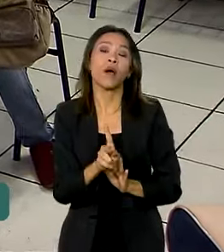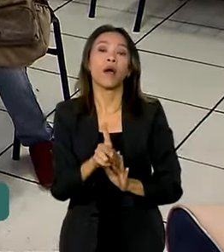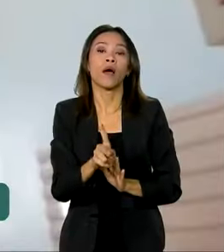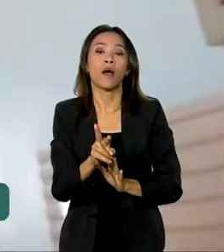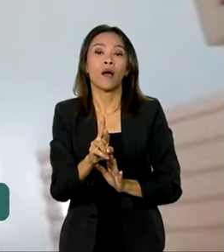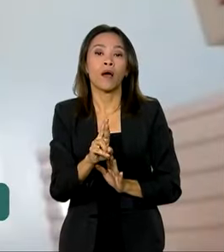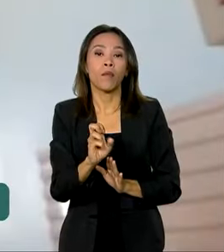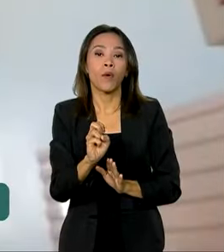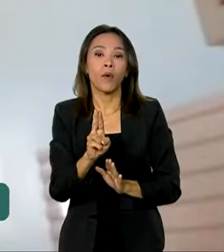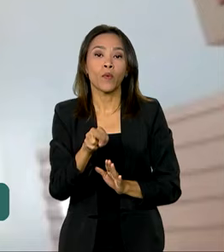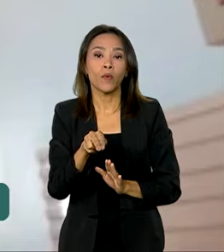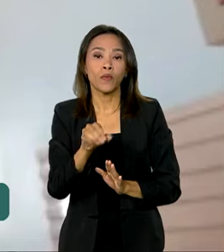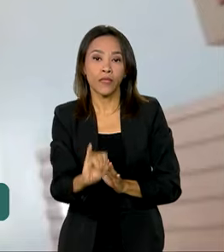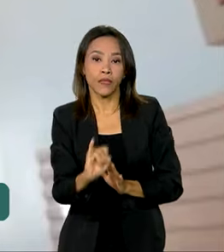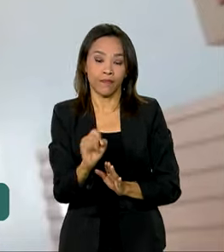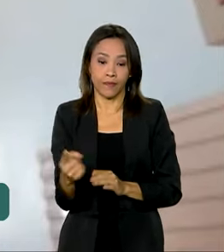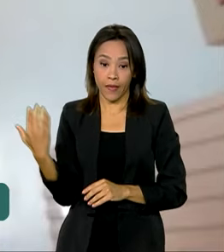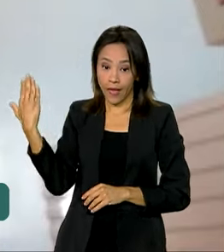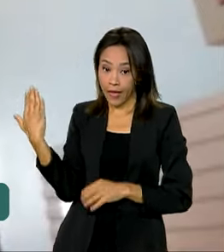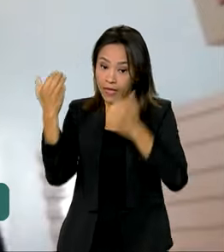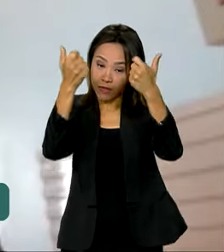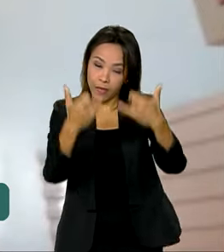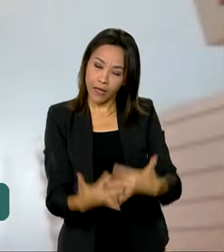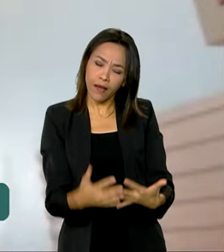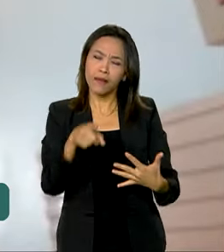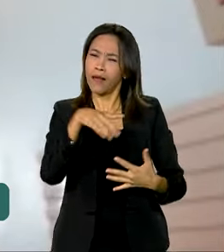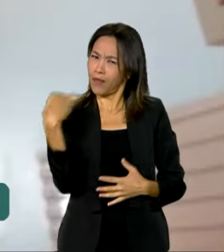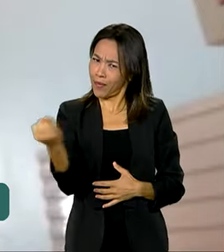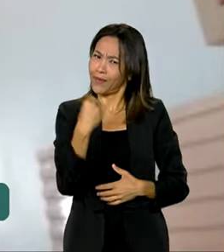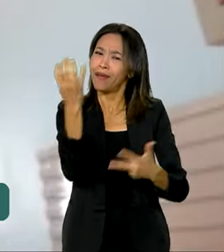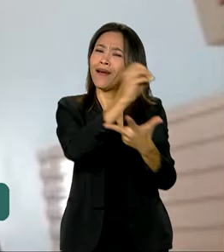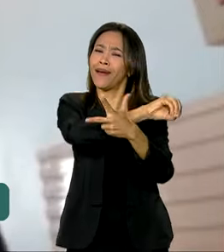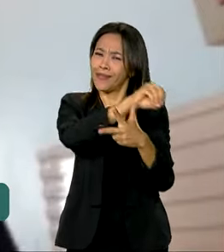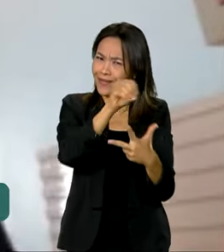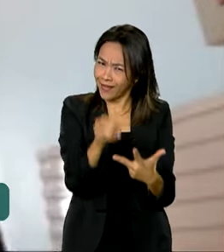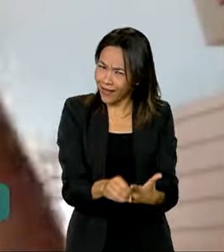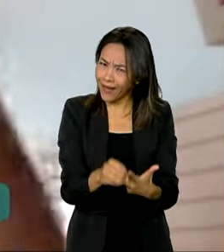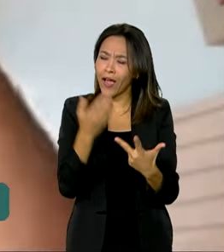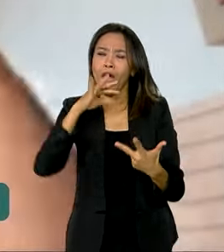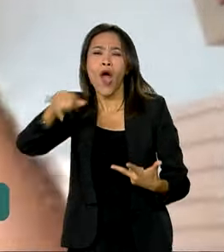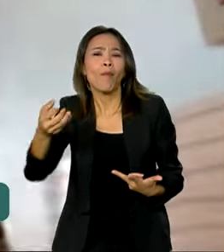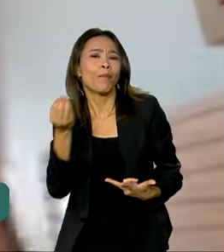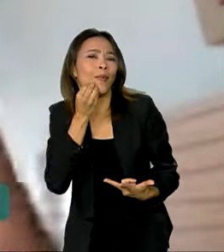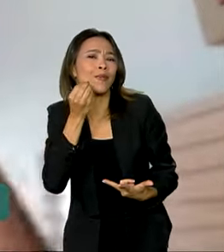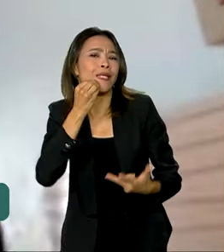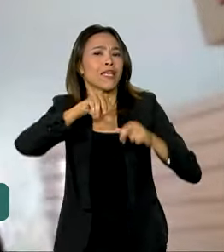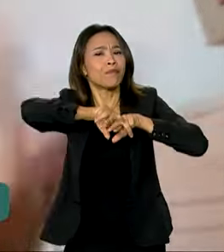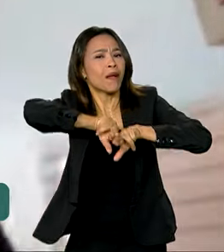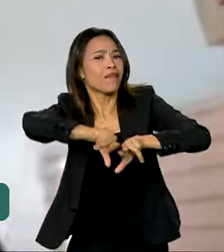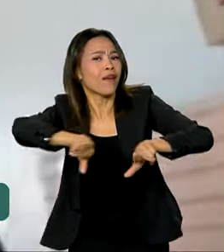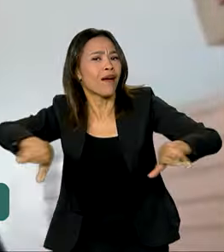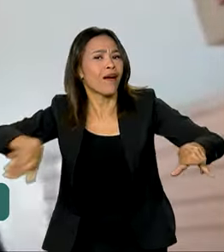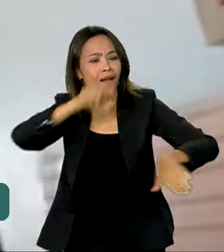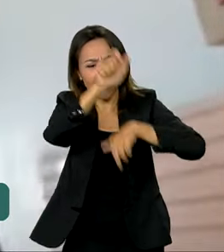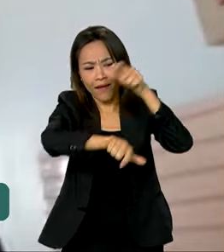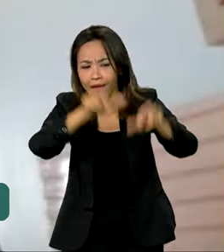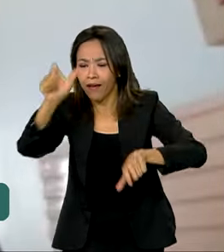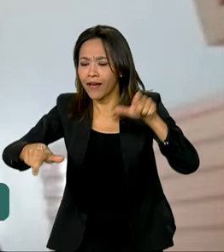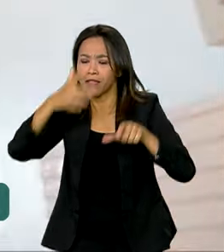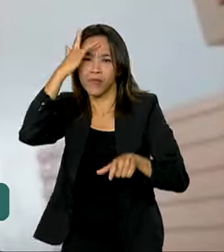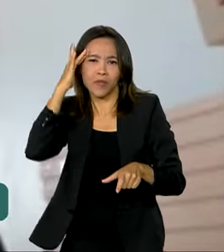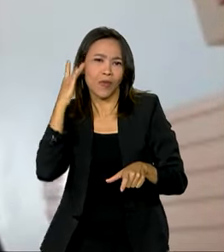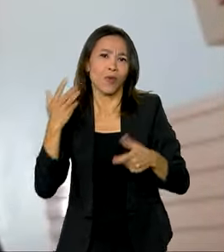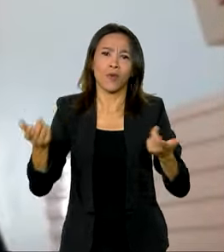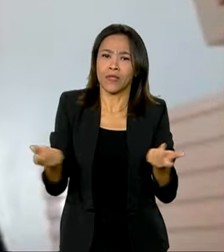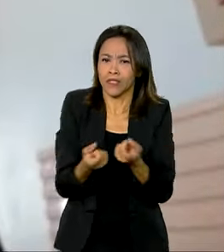ProUni o Enem é importante por si só que dá oportunidade a várias pessoas de várias várias classes de várias rendas